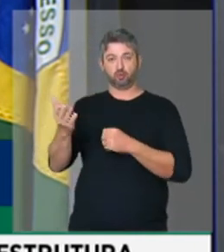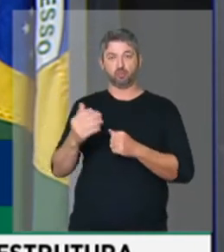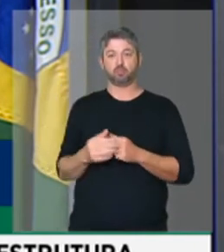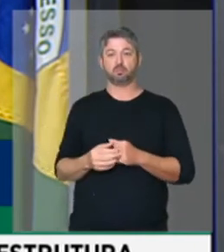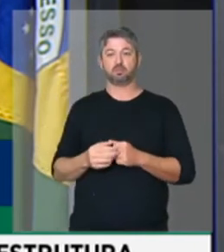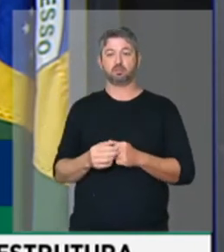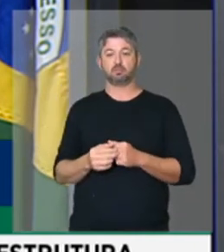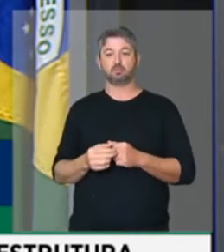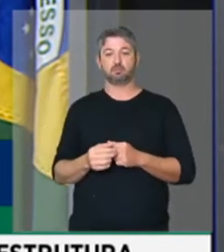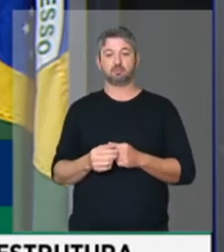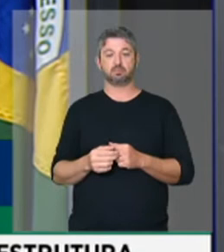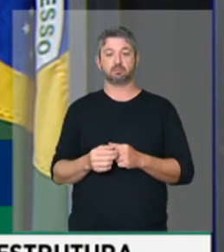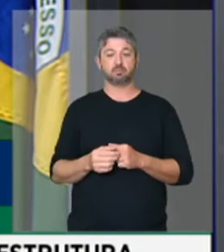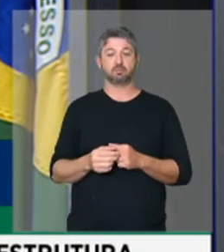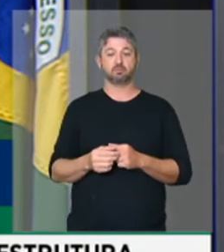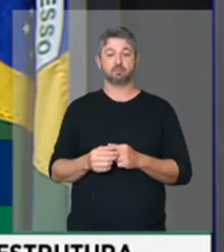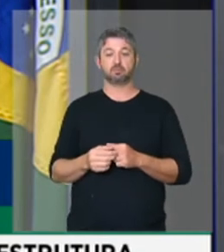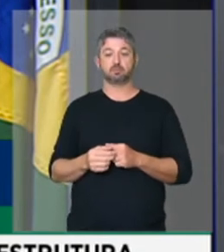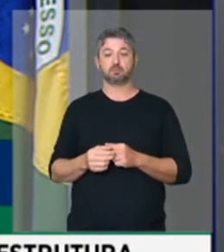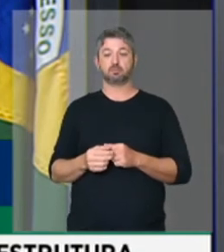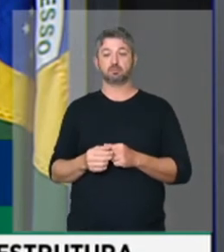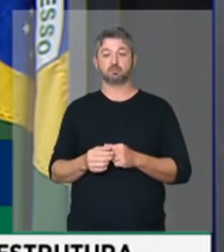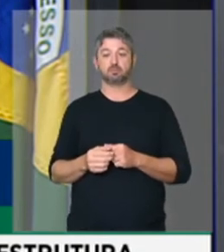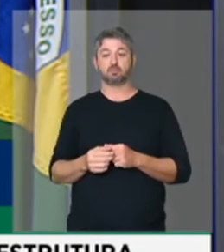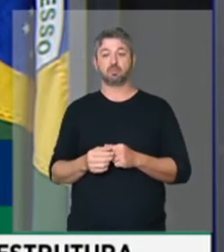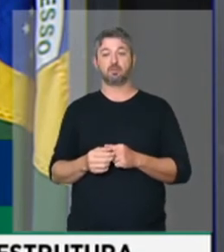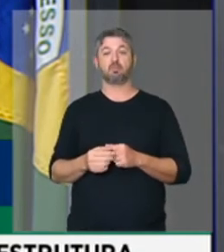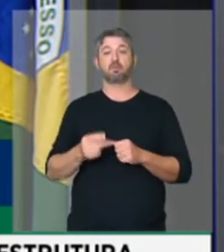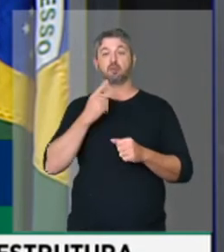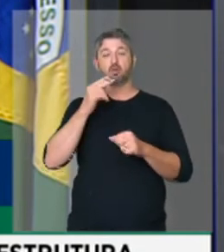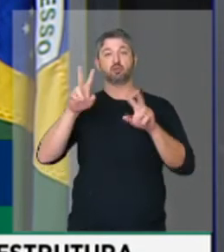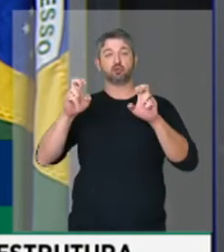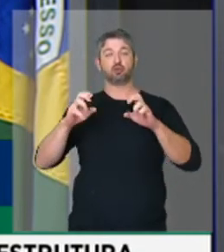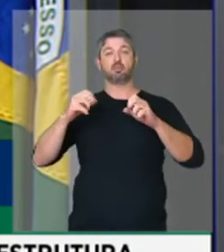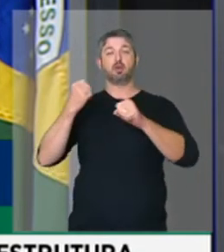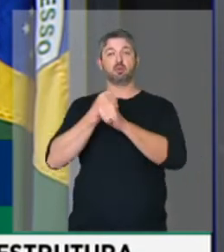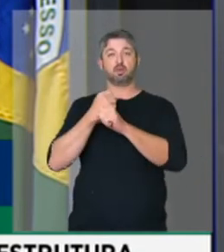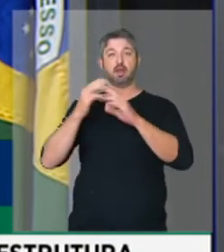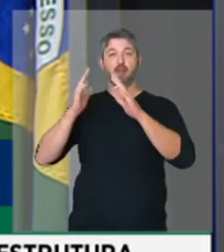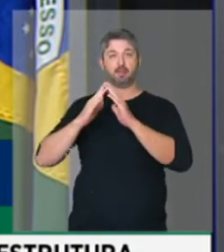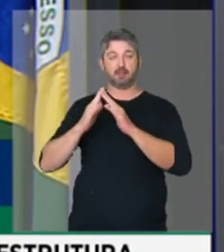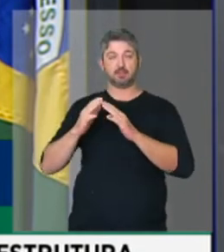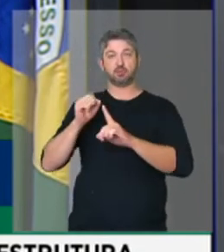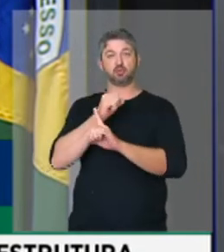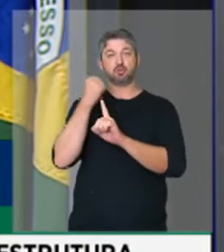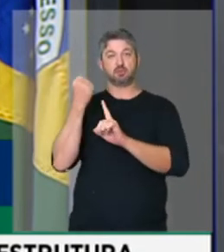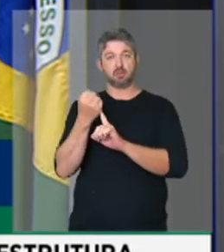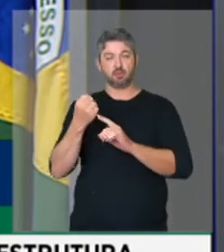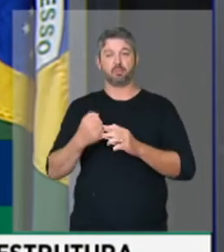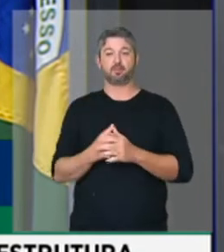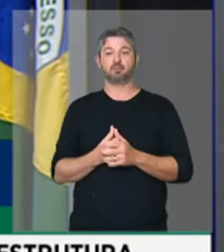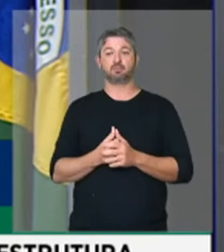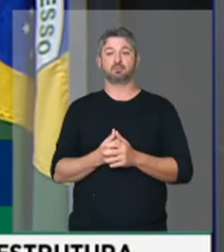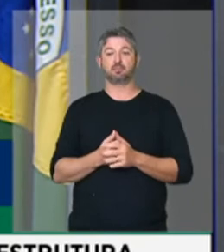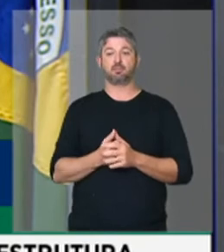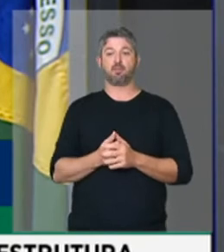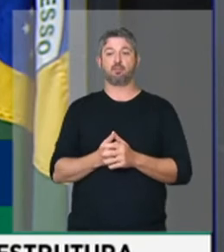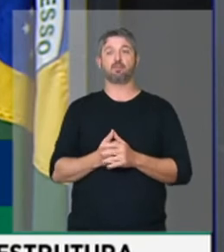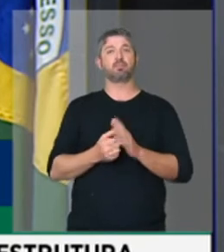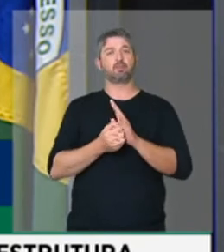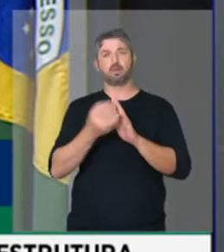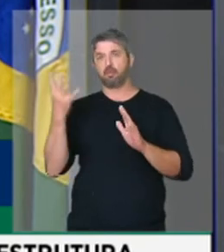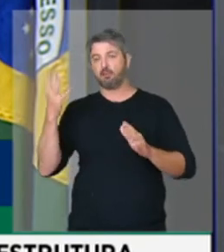agradeço, e ele trouxe uma preocupação sobre os projetos na área de habitação e moradia social, tá certo? Foram inúmeras